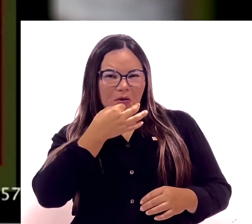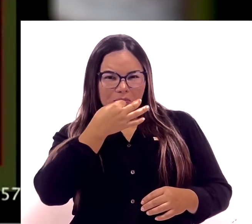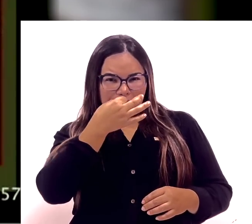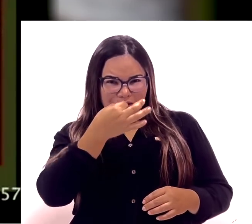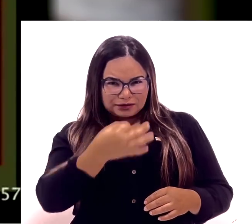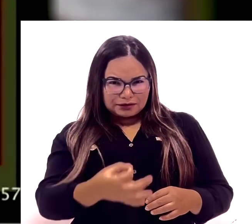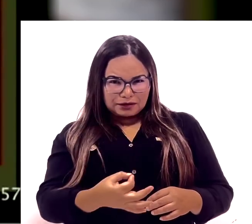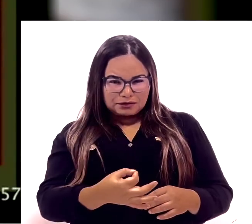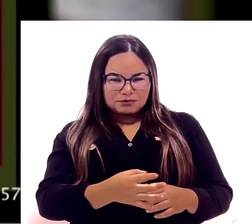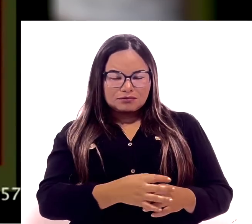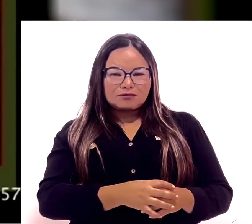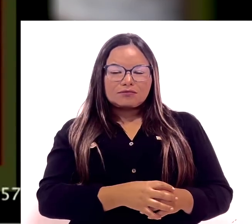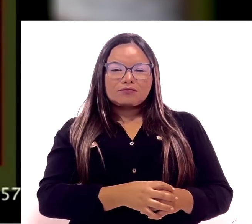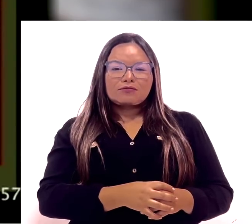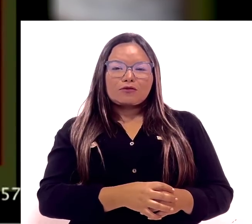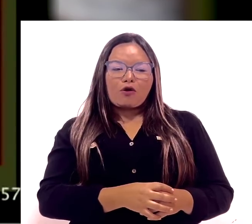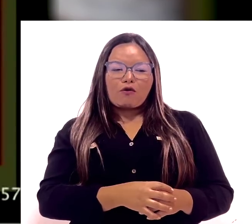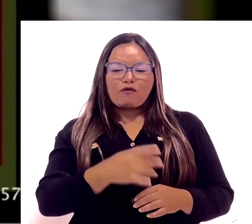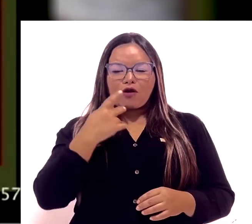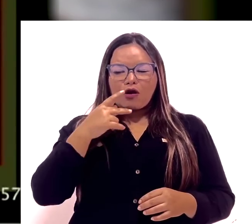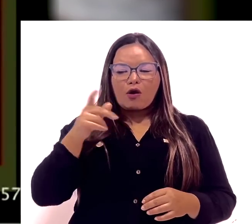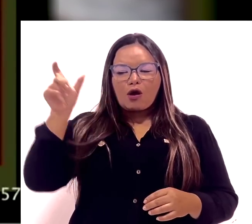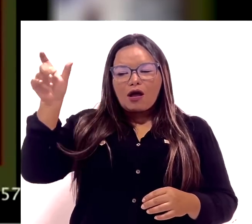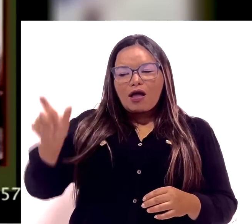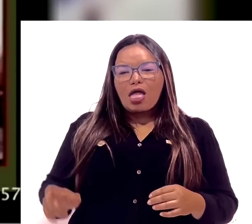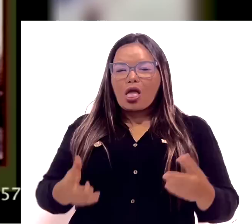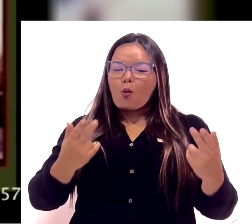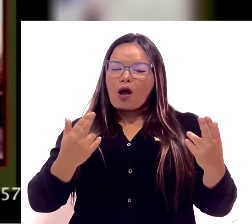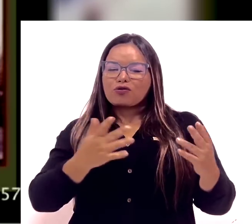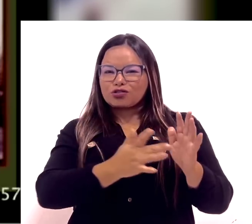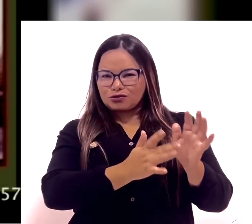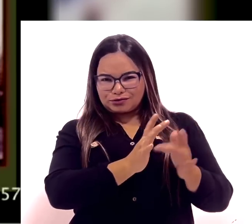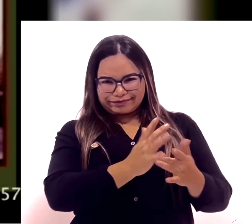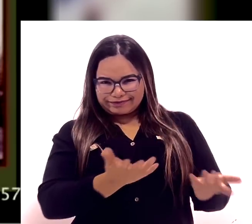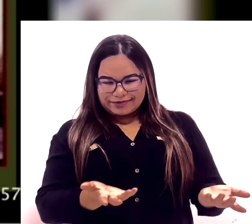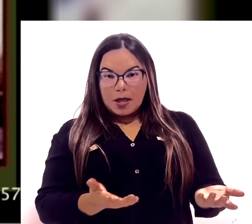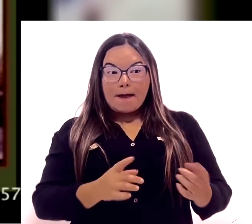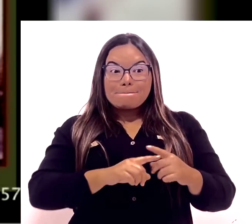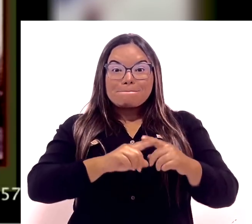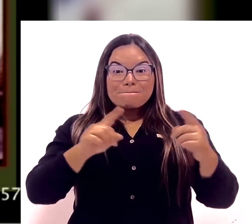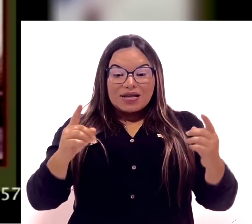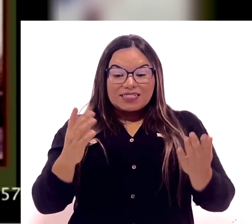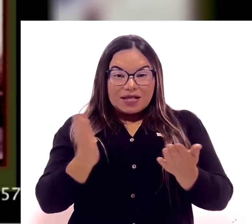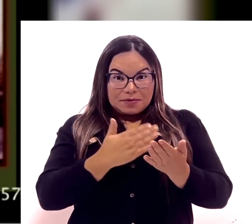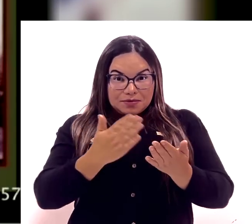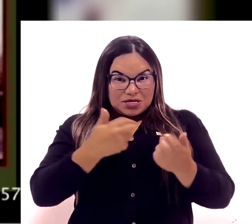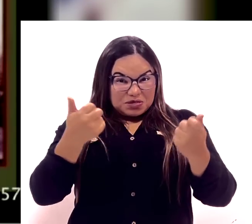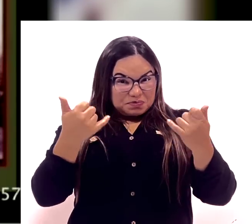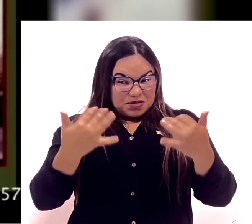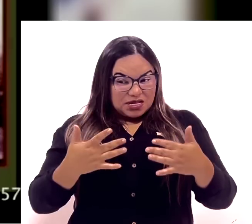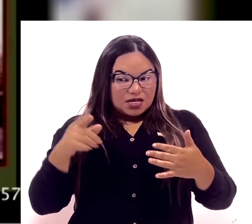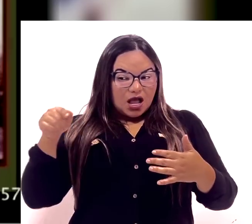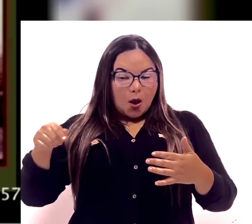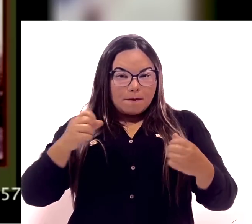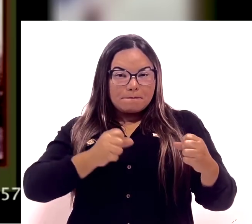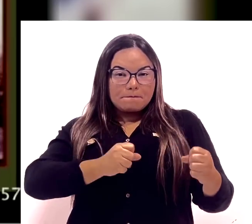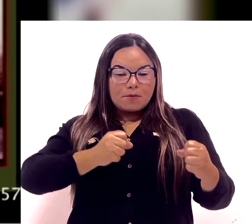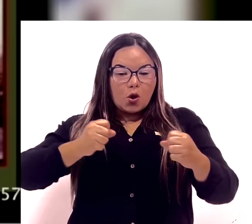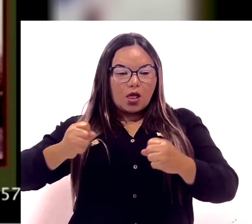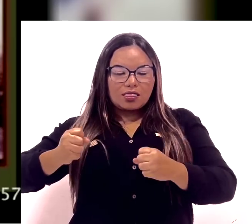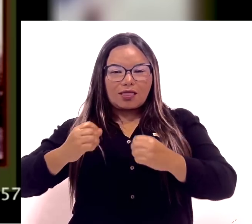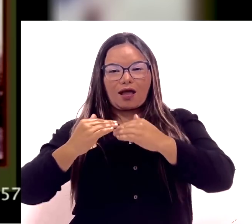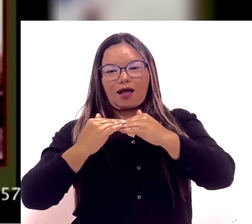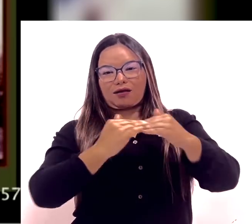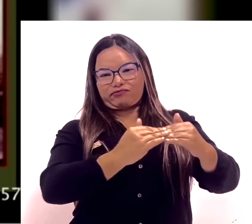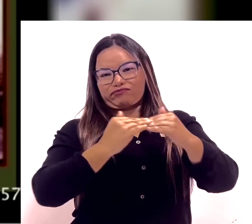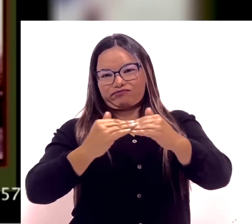E lhe foi permitido fazer guerra aos santos e vencê-los. Bem, novamente Tomás de Aquino